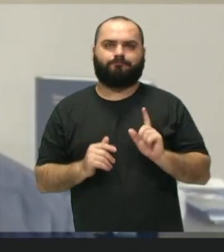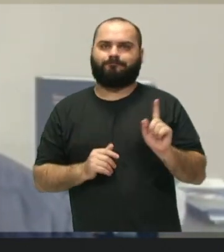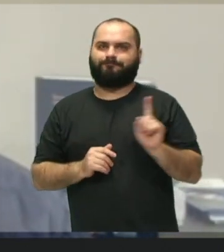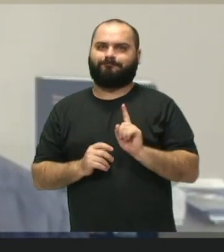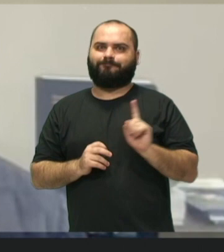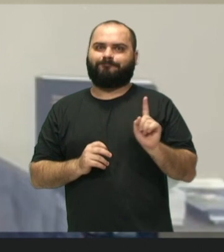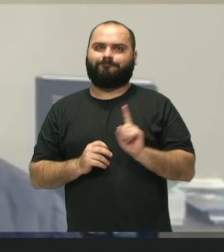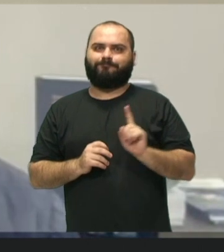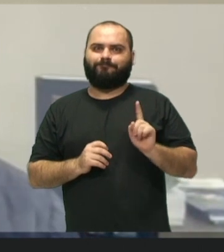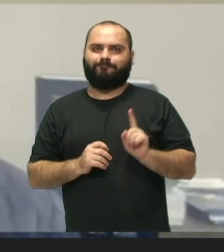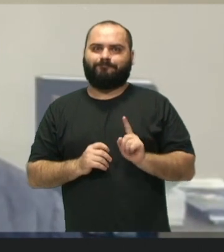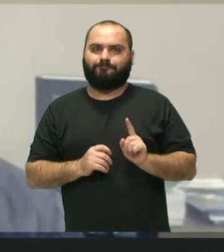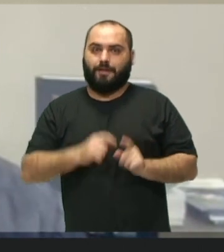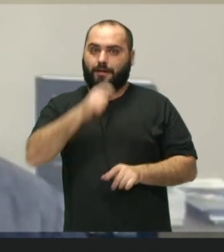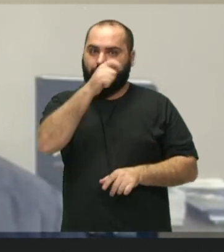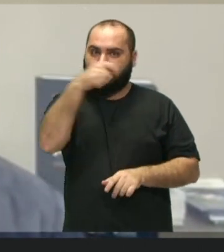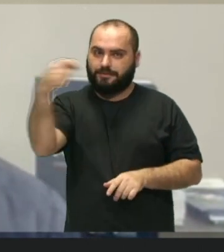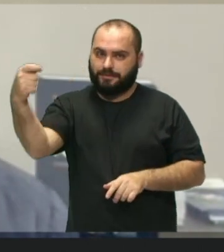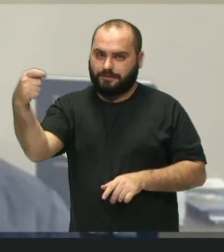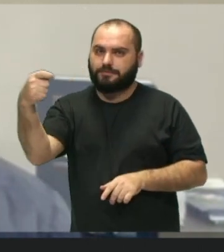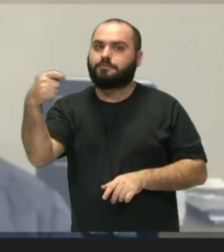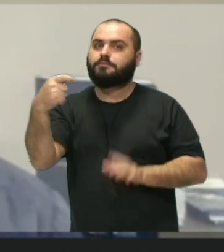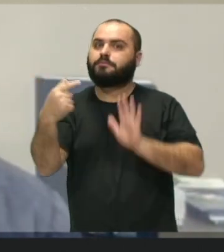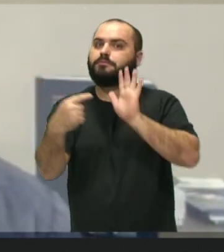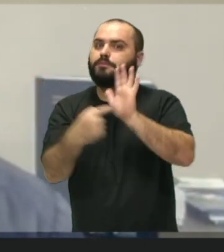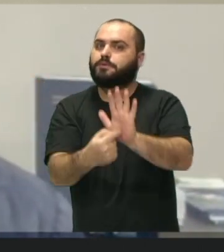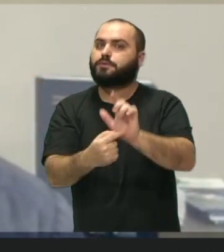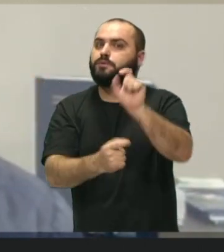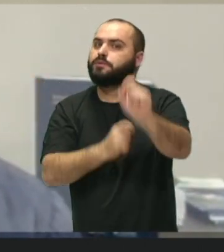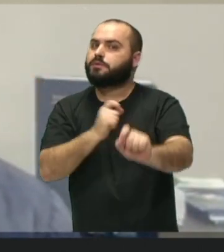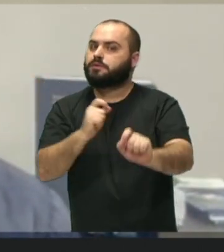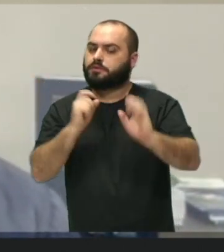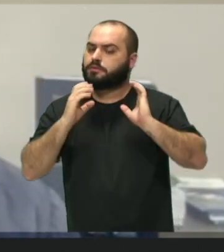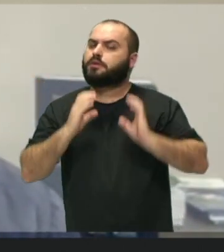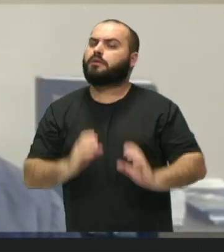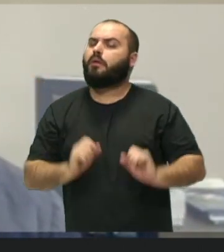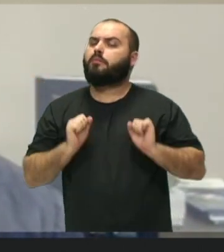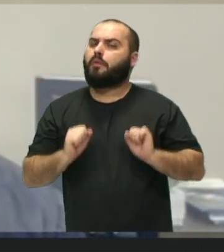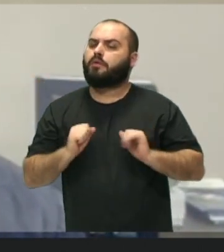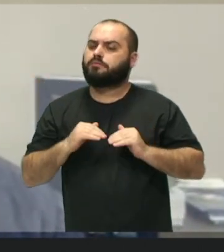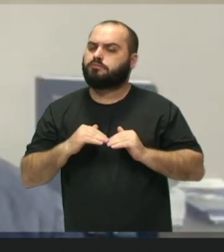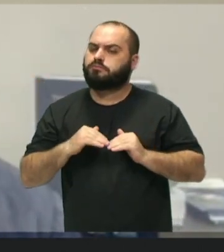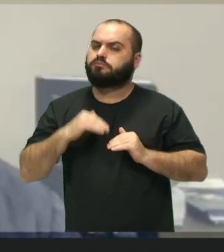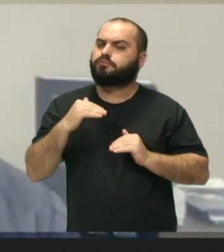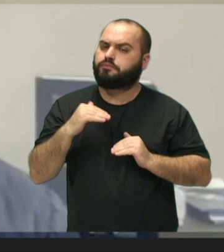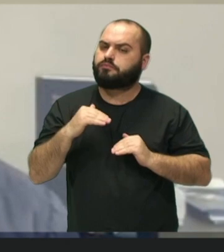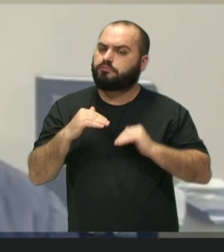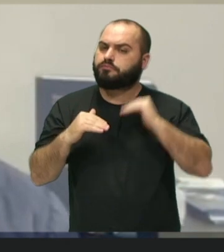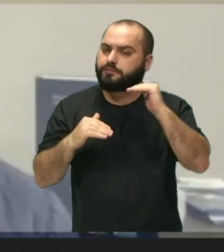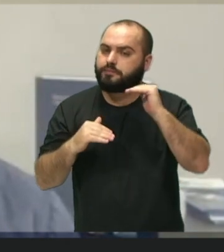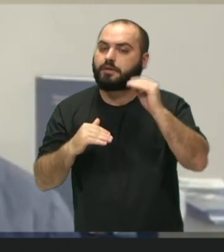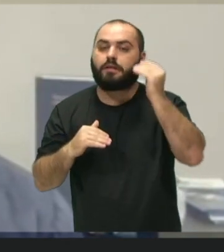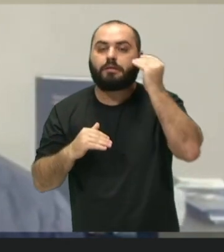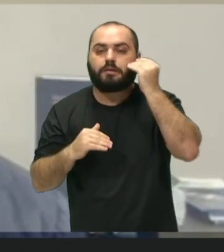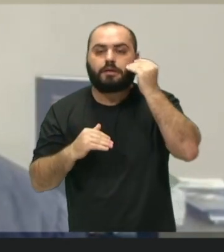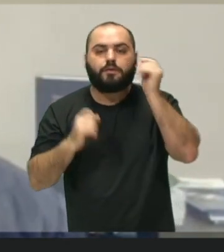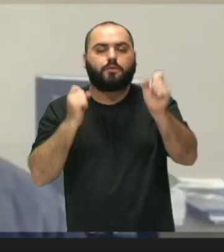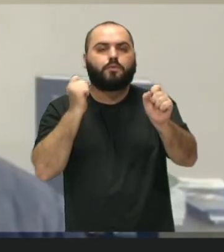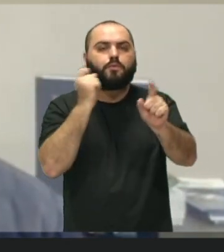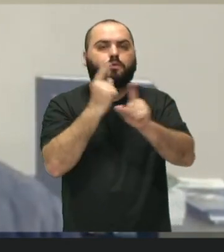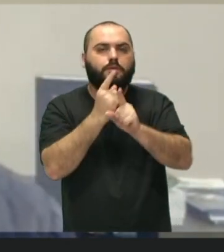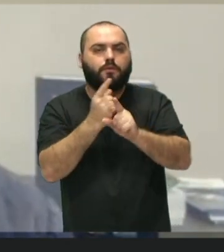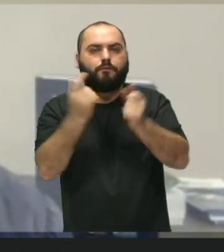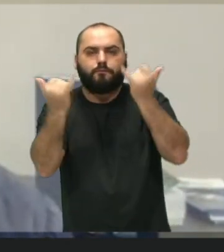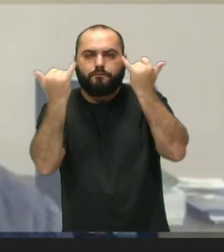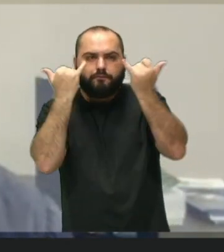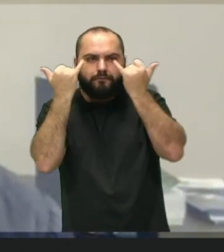Observatório Social ele está aqui para mostrar que o cidadão ele pode dar um passo a mais, né? Ele pode buscar essa informação. Ele é acessível,